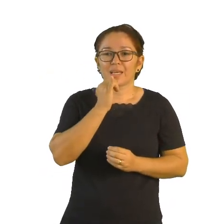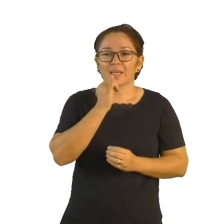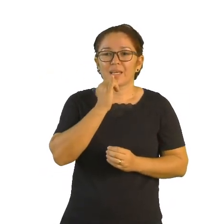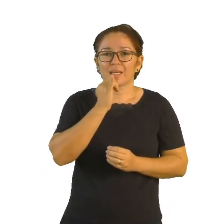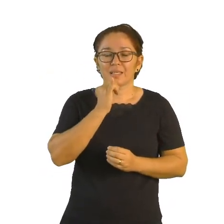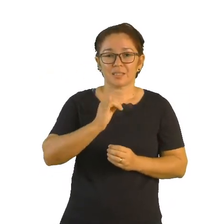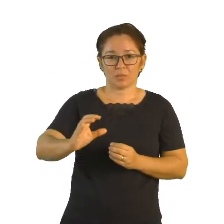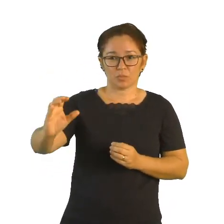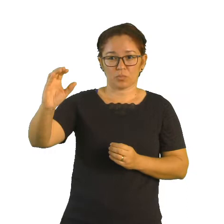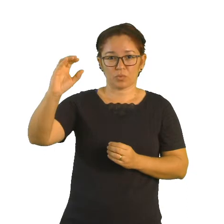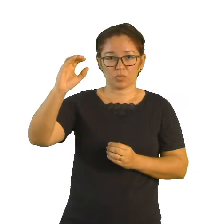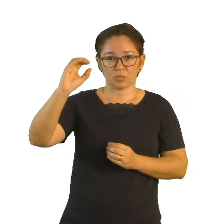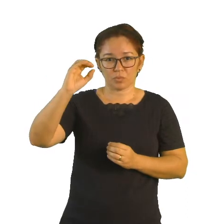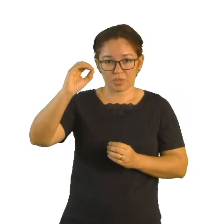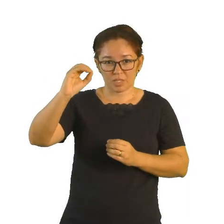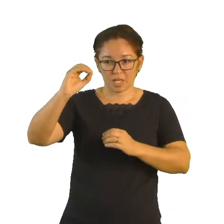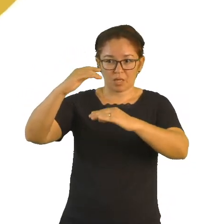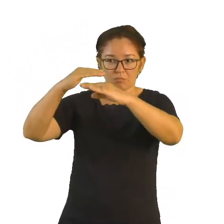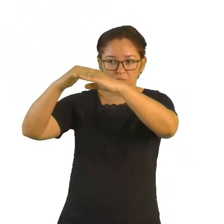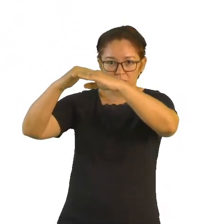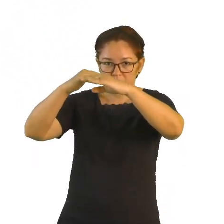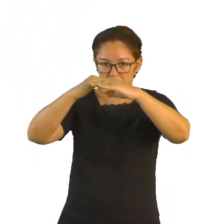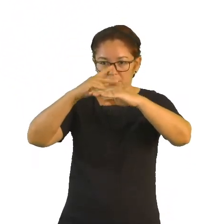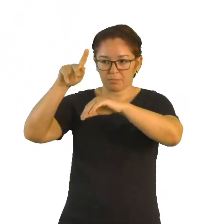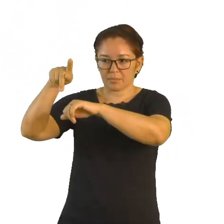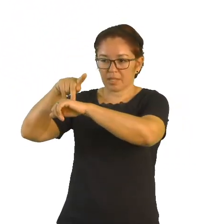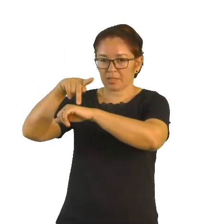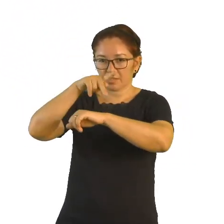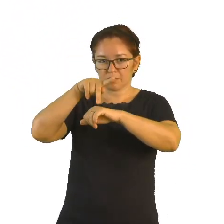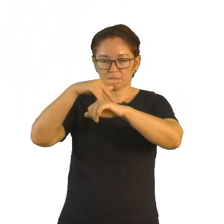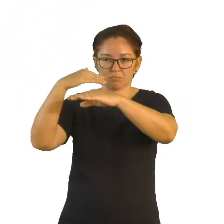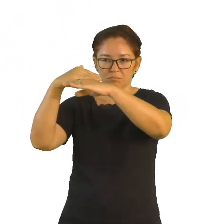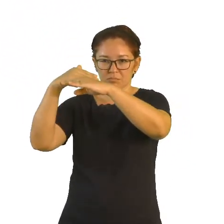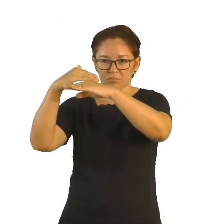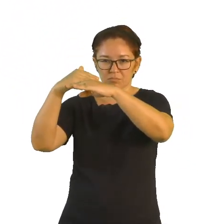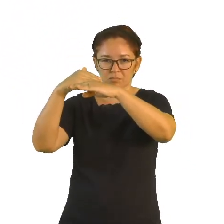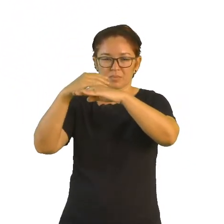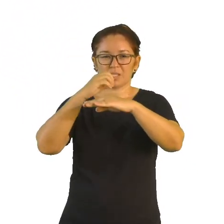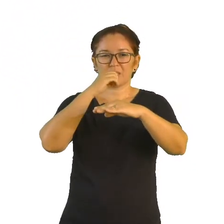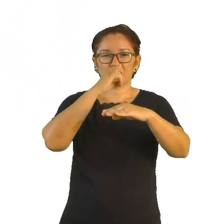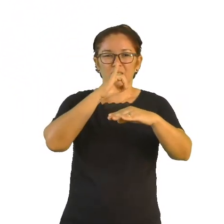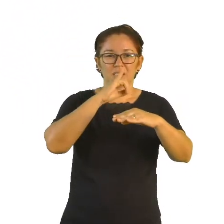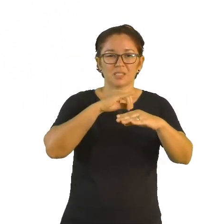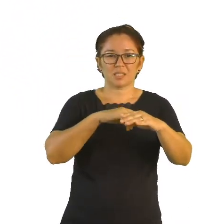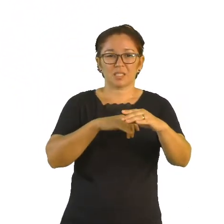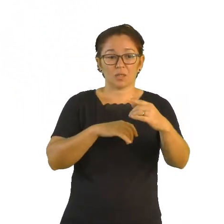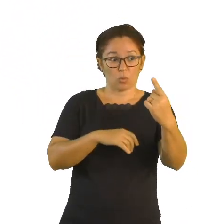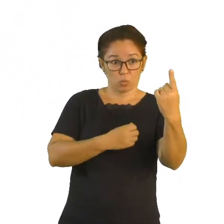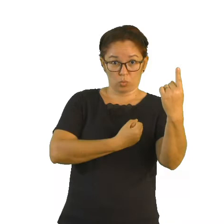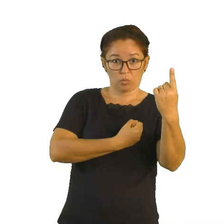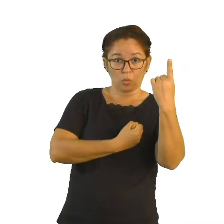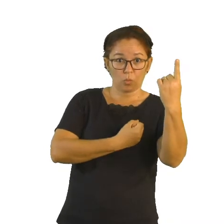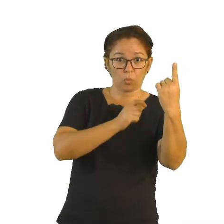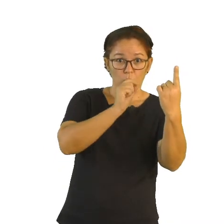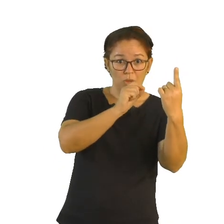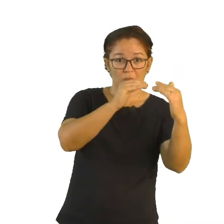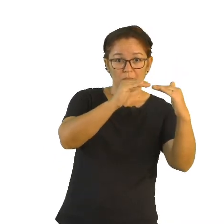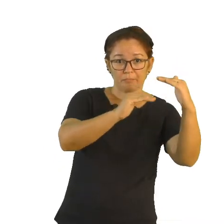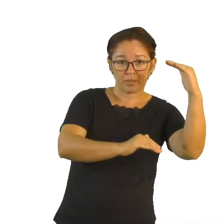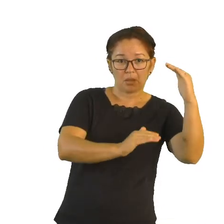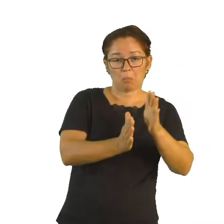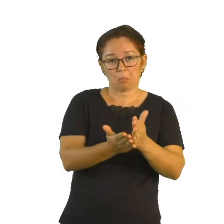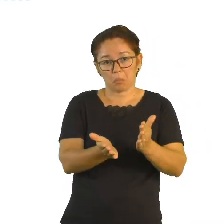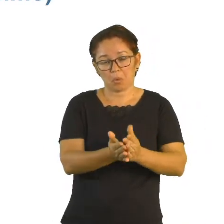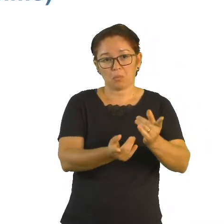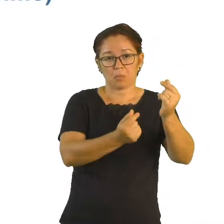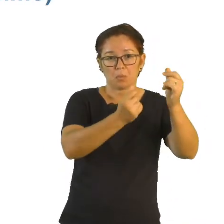desigual. Países como a Hungria, Dinamarca e Japão eram os países com